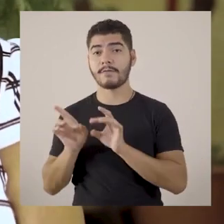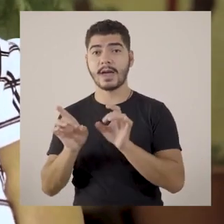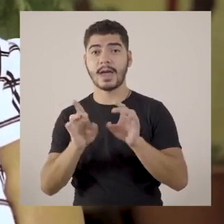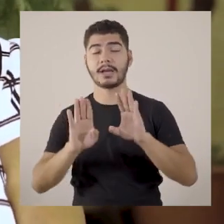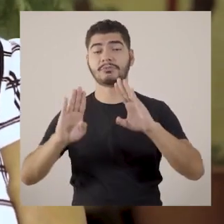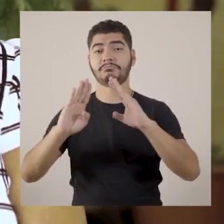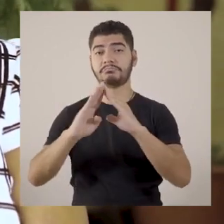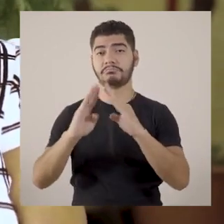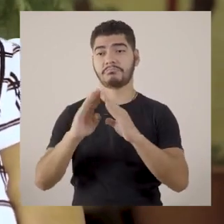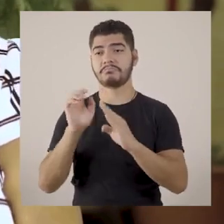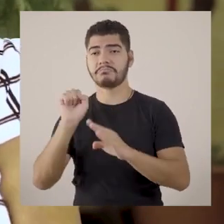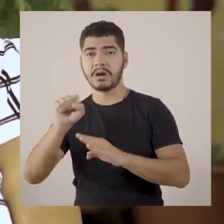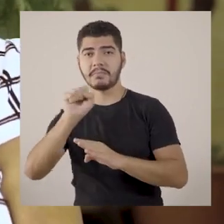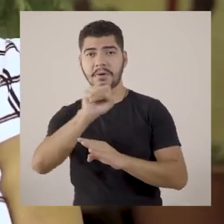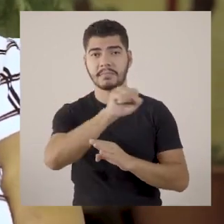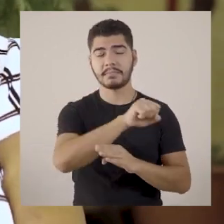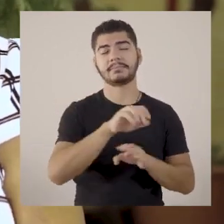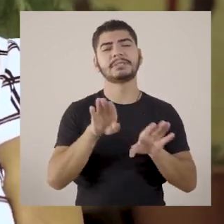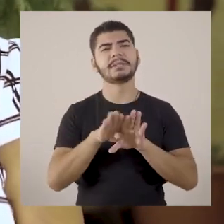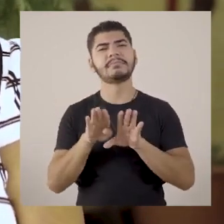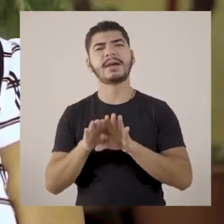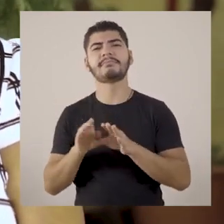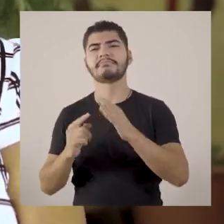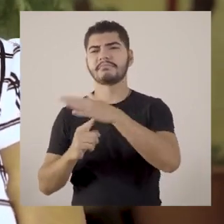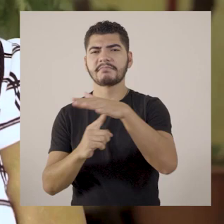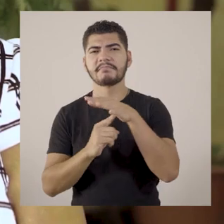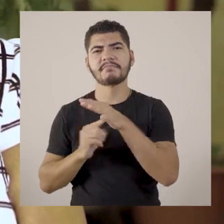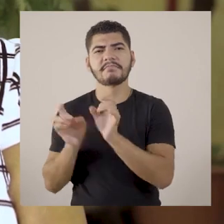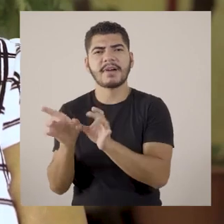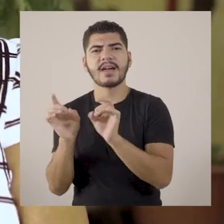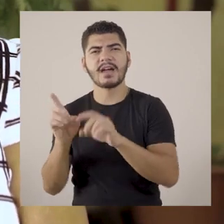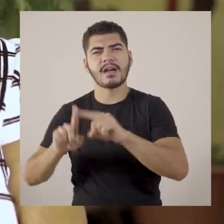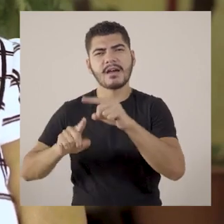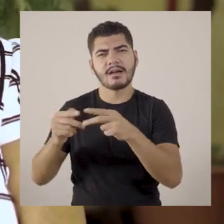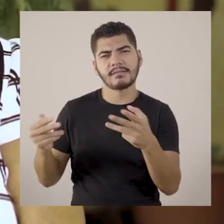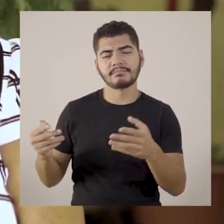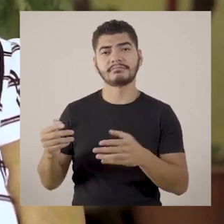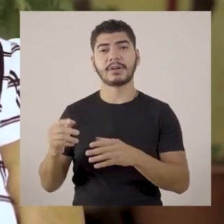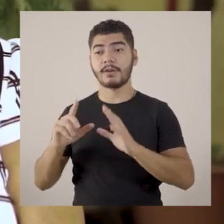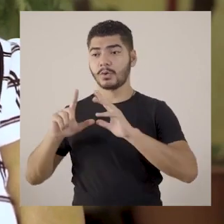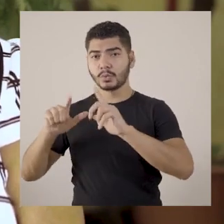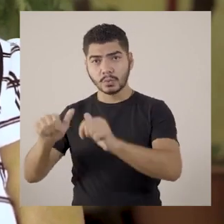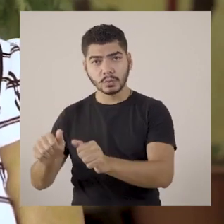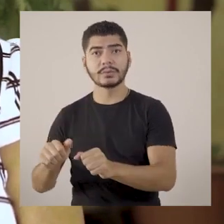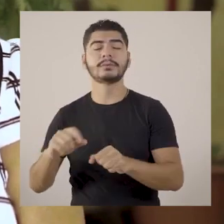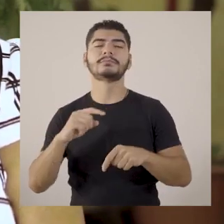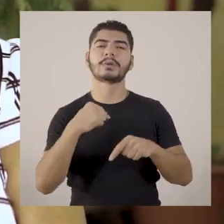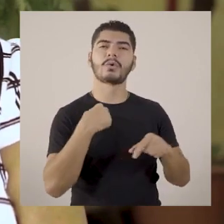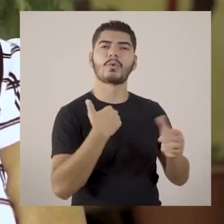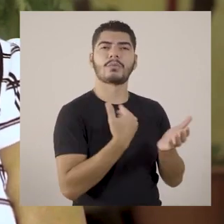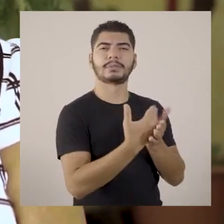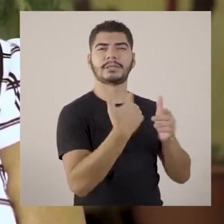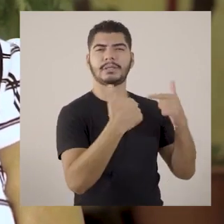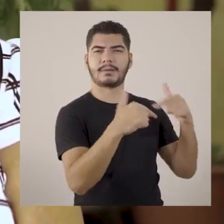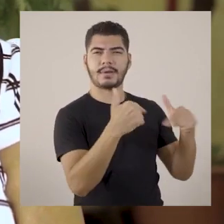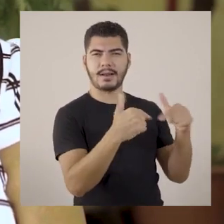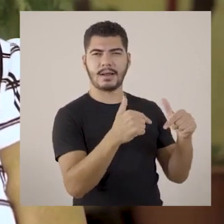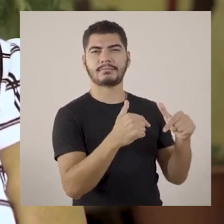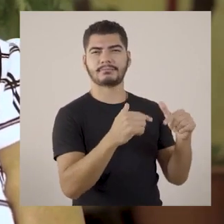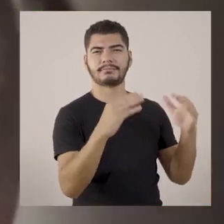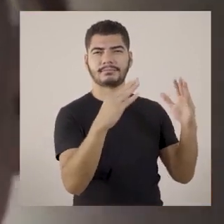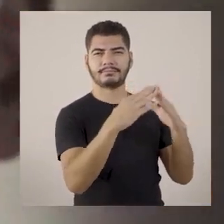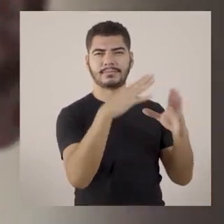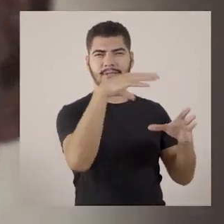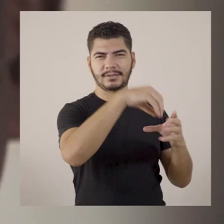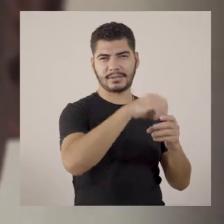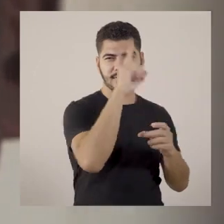porta em porta, trabalhei na feira. Eu fiz tudo isso. Depois que eu fui pro sanatório, trabalhar no sanatório, em Vicente